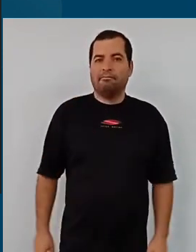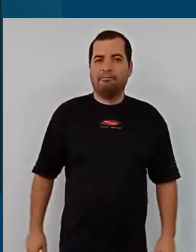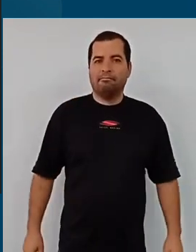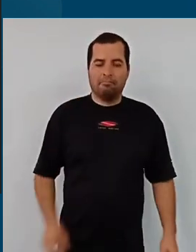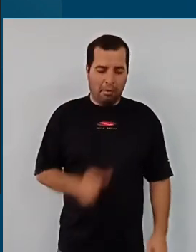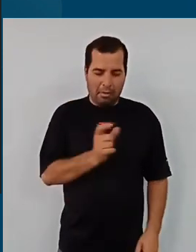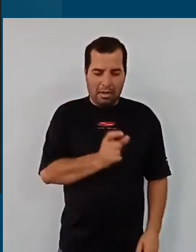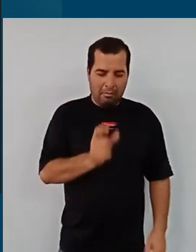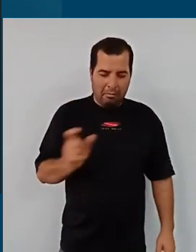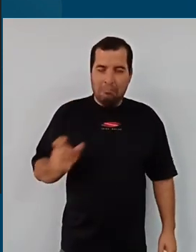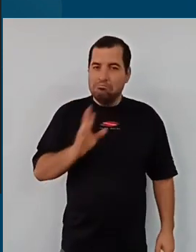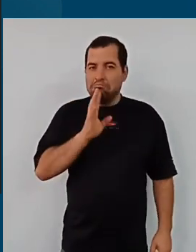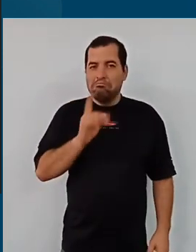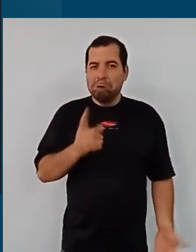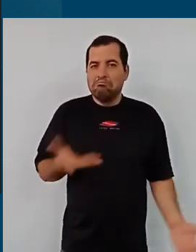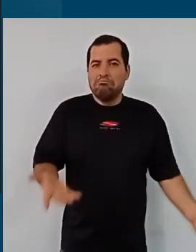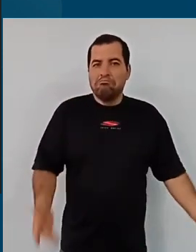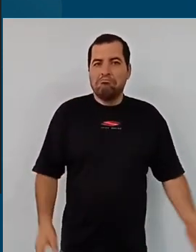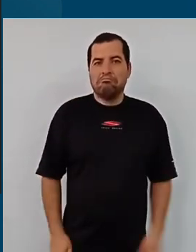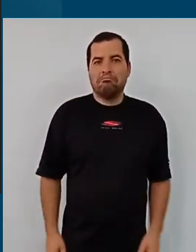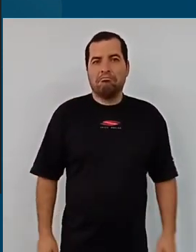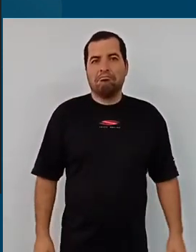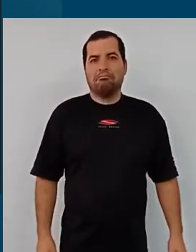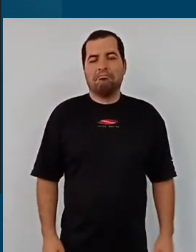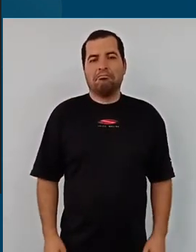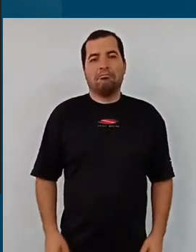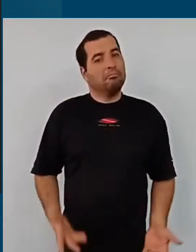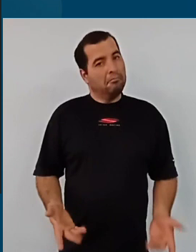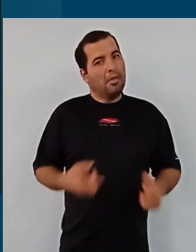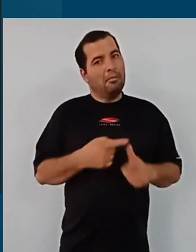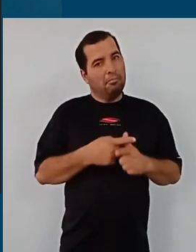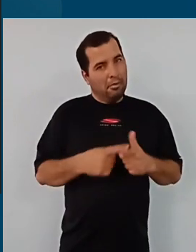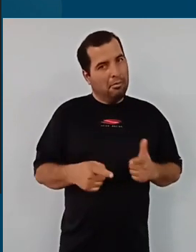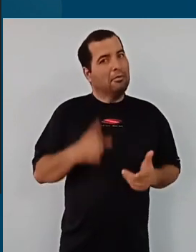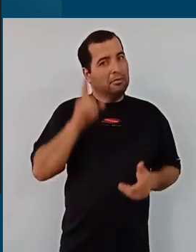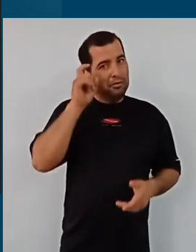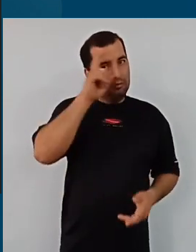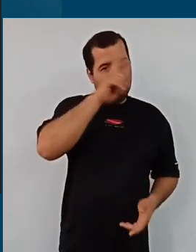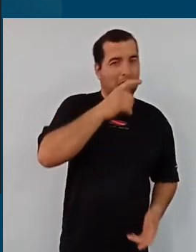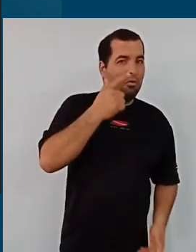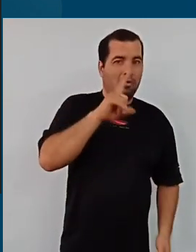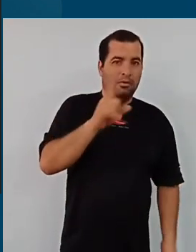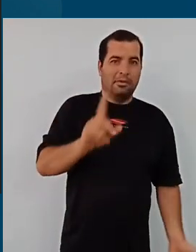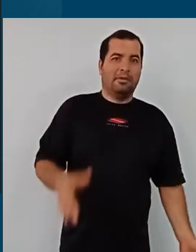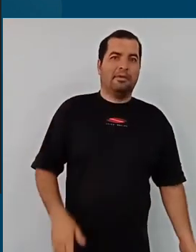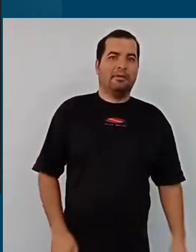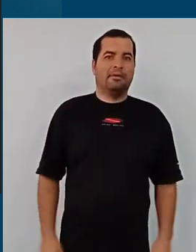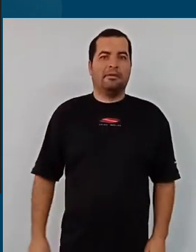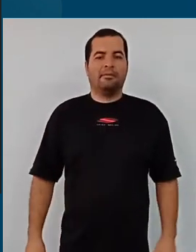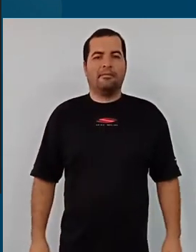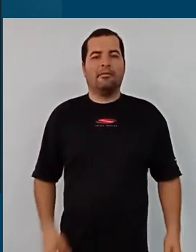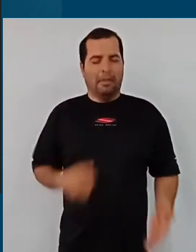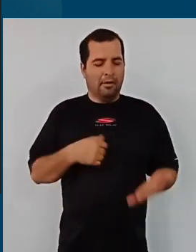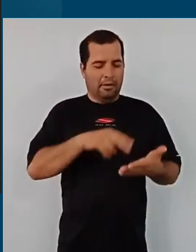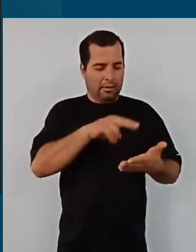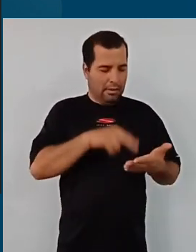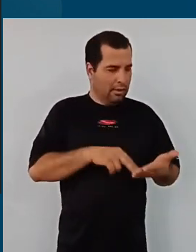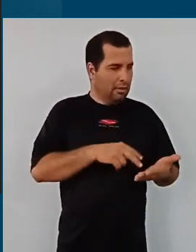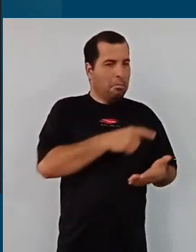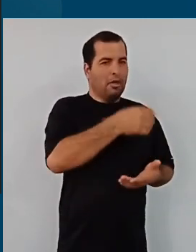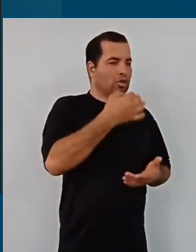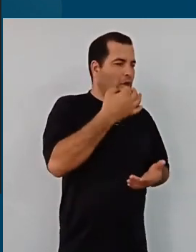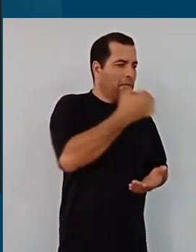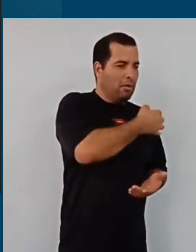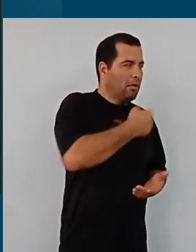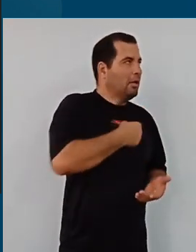das palavras, pelo menos, né, certamente o problema se torna um obstáculo enorme. Mas suponhamos que alguém leia o problema